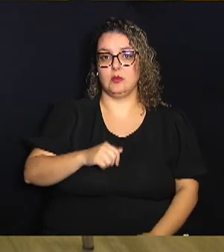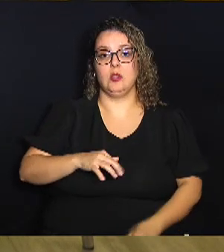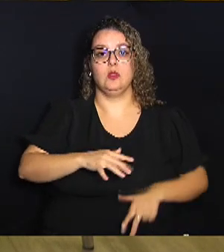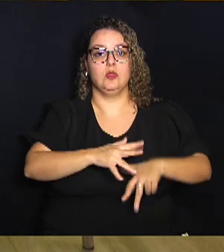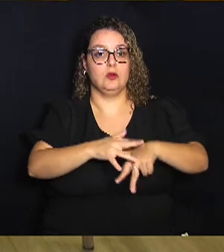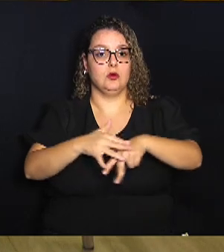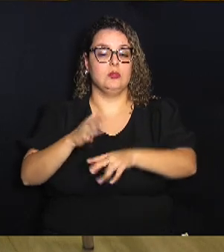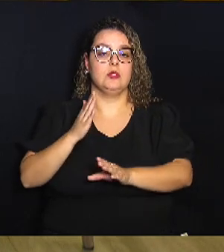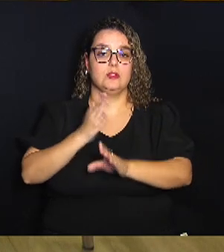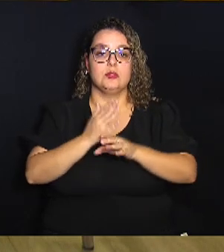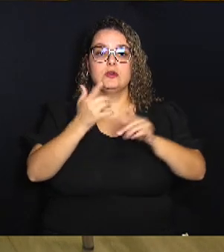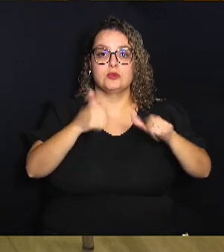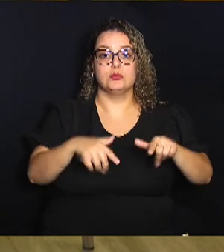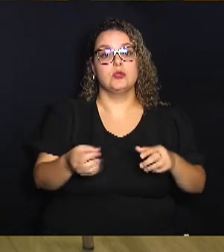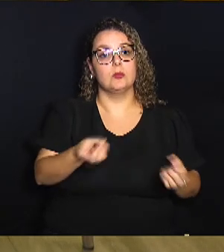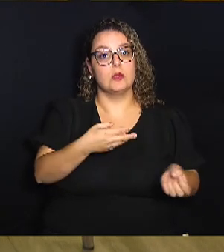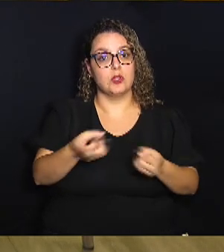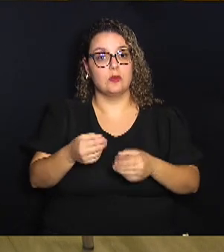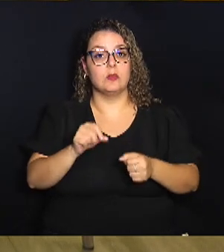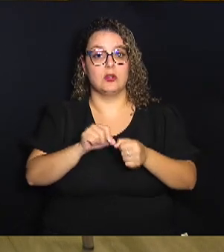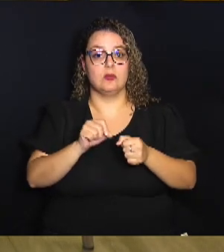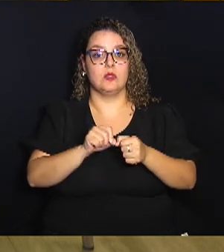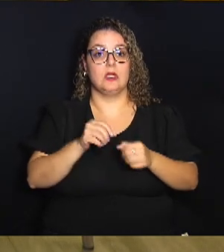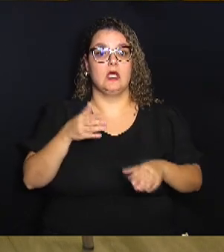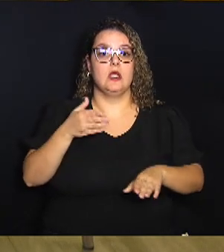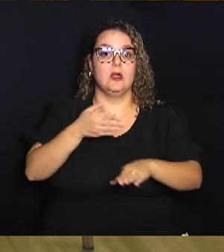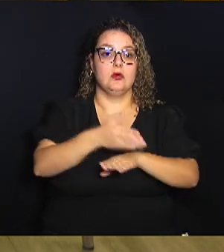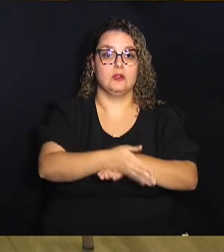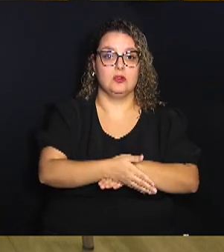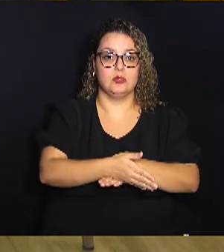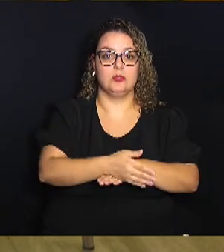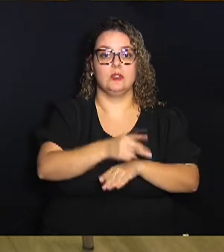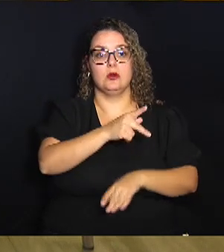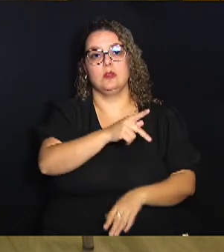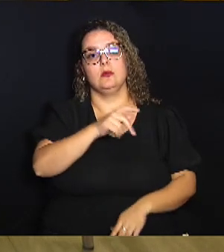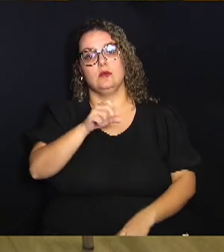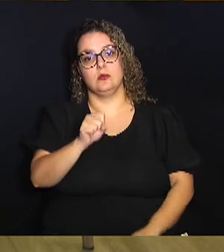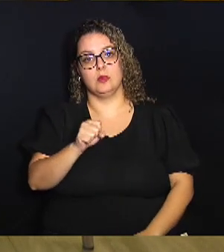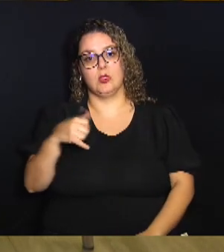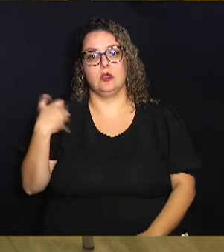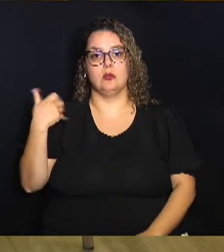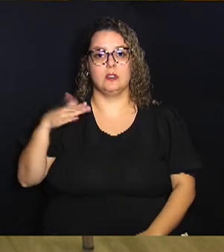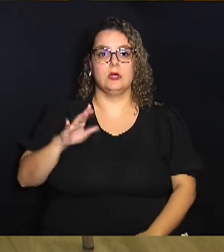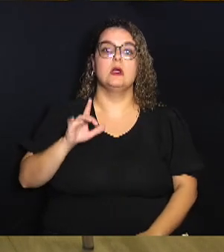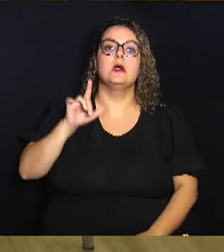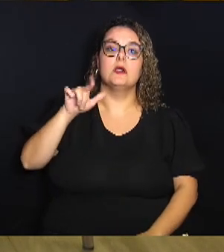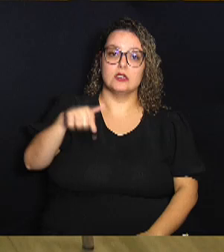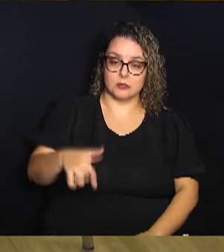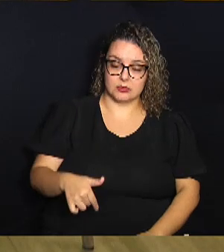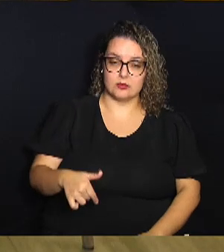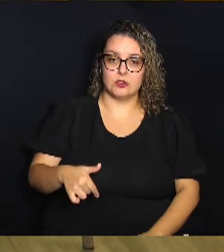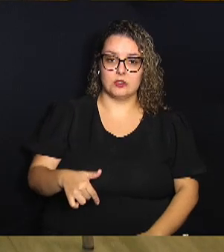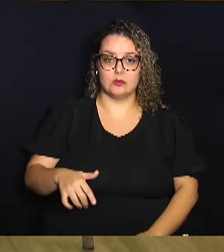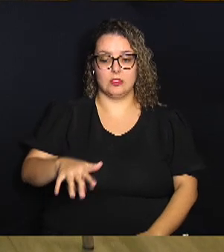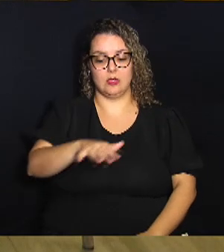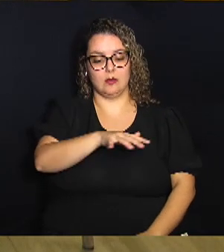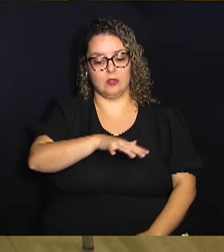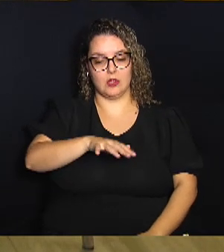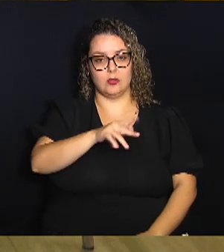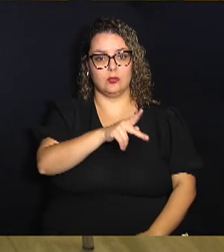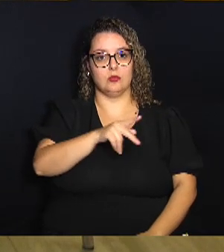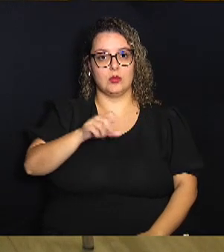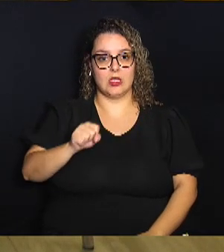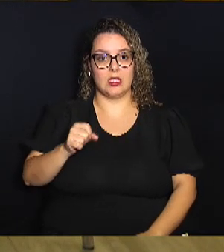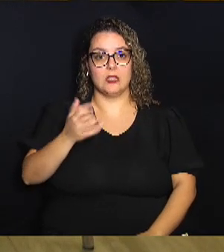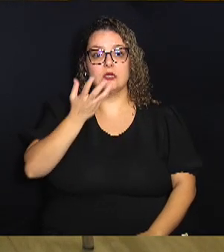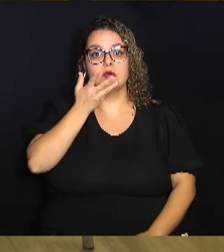encontrar lá o lugar renovado para fazer esse acesso ao PS adulto. Assim, a área do antigo pronto-socorro